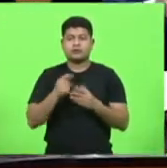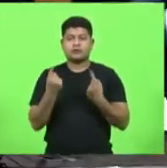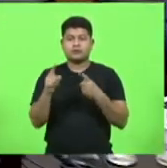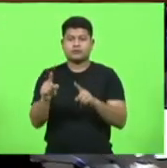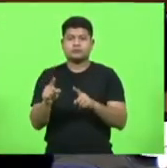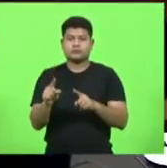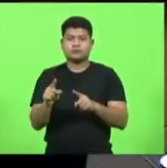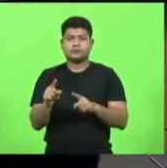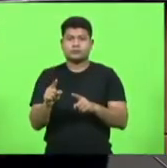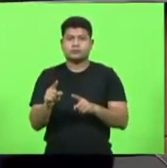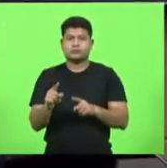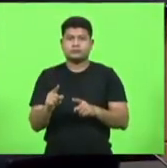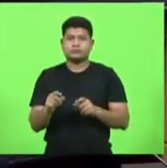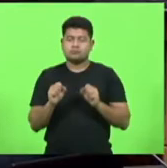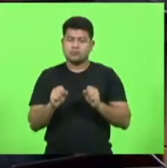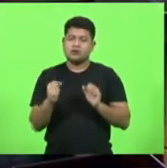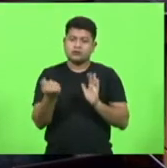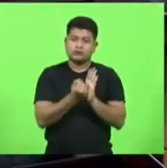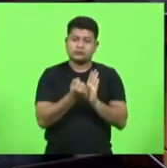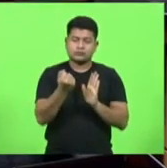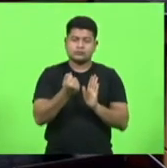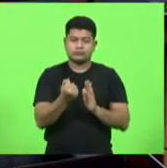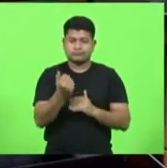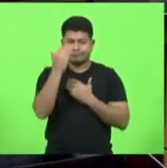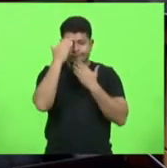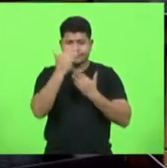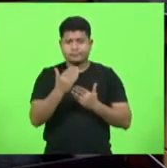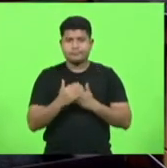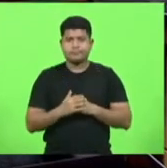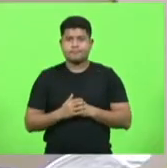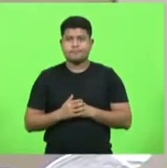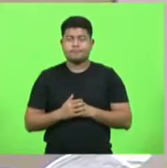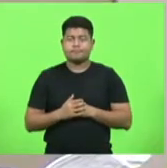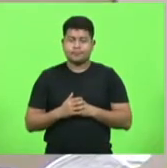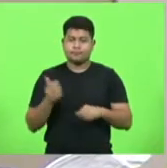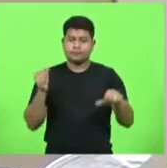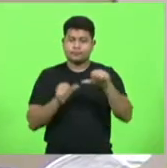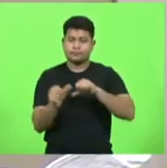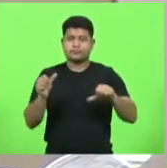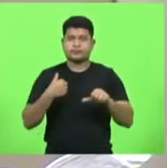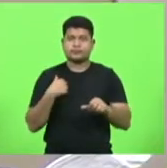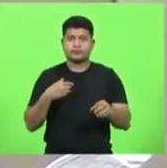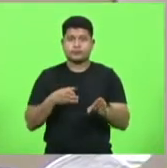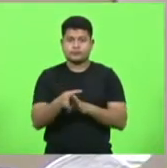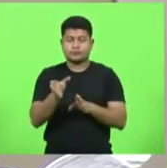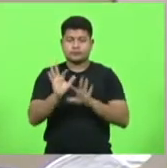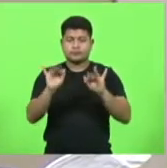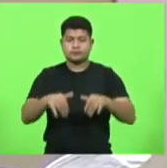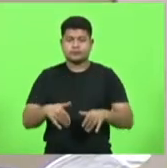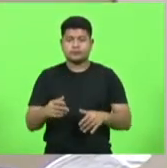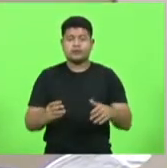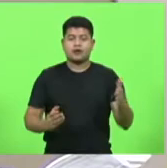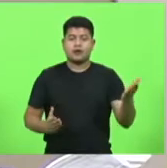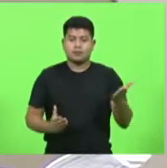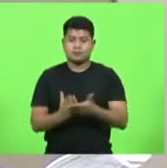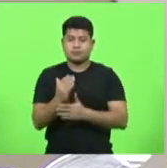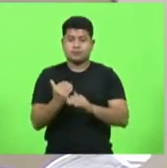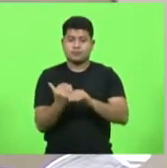aí só para se puder deixar registrado, eu agradeço. Ok. Retificando o encaminhamento final aqui, aprovado por